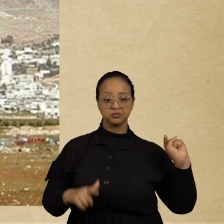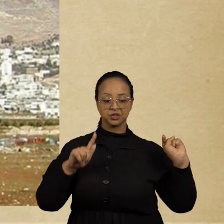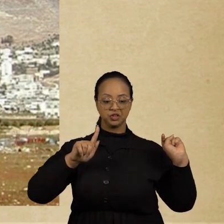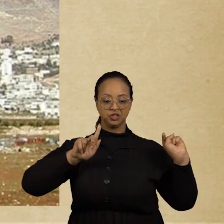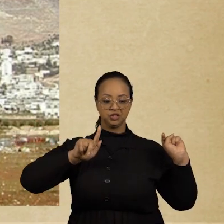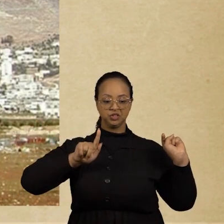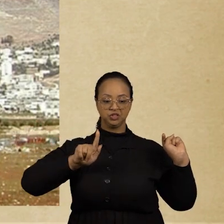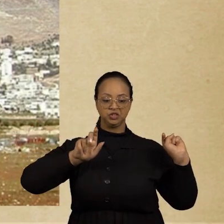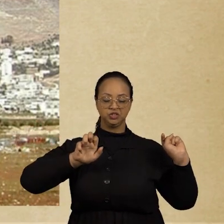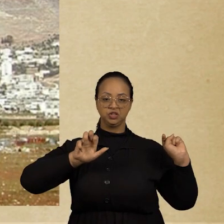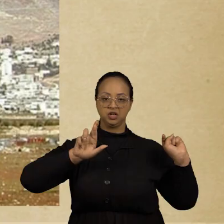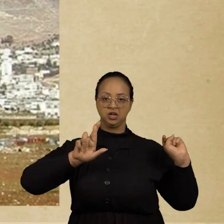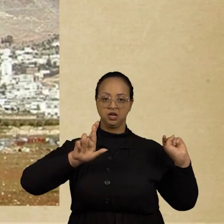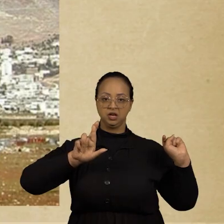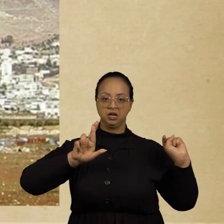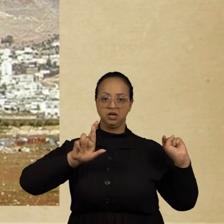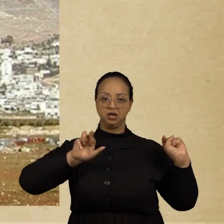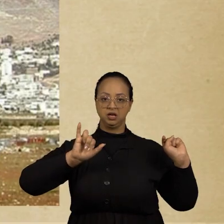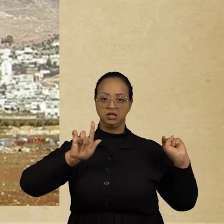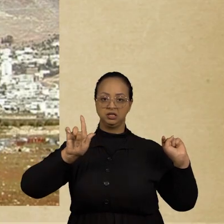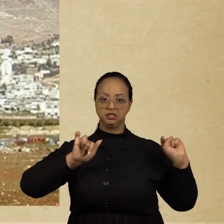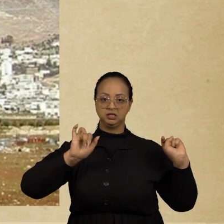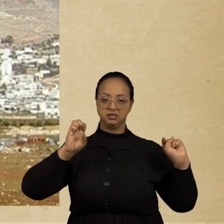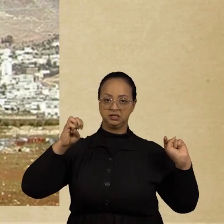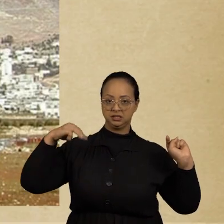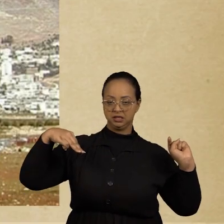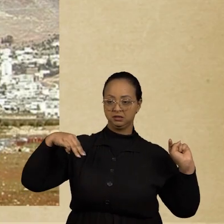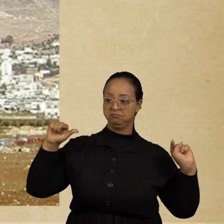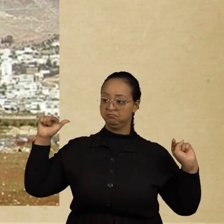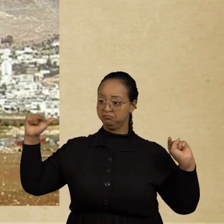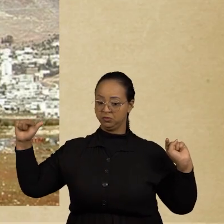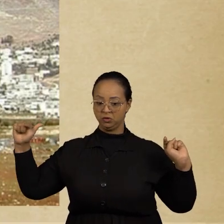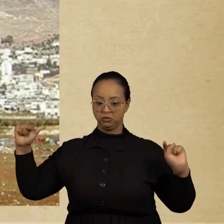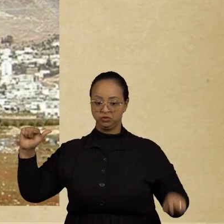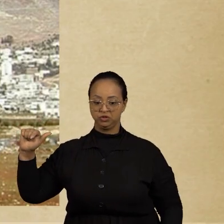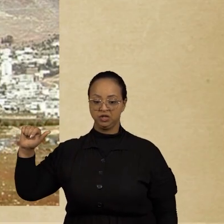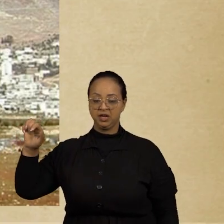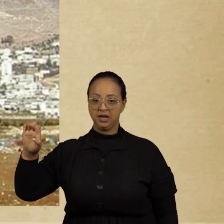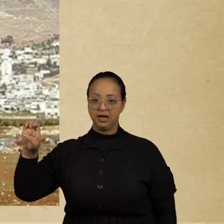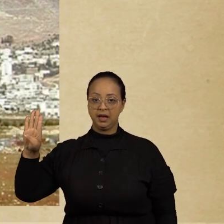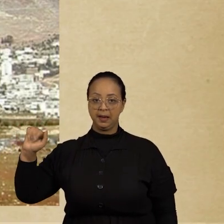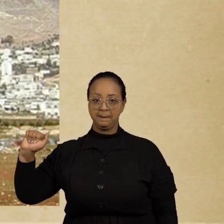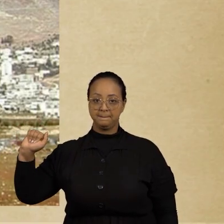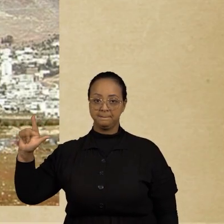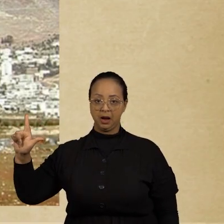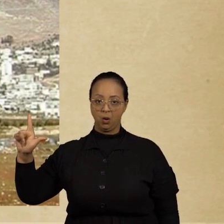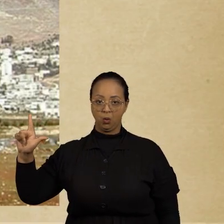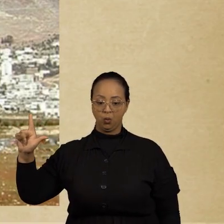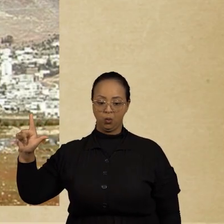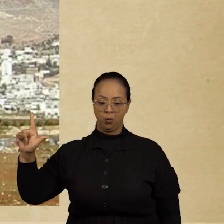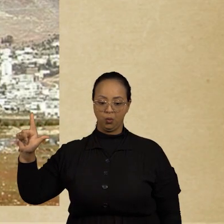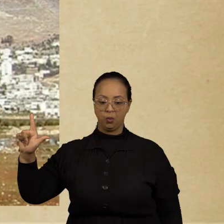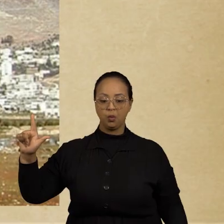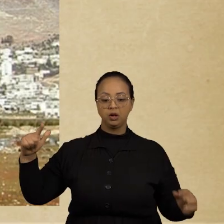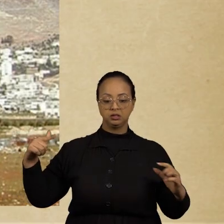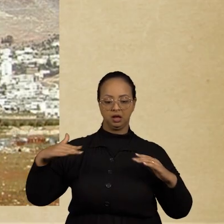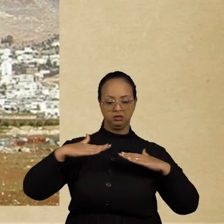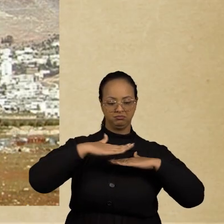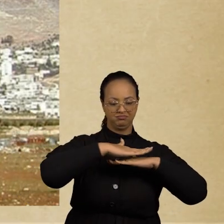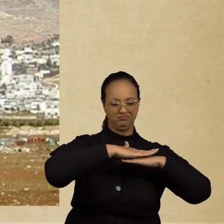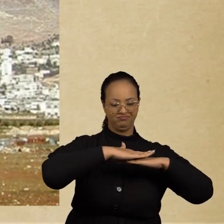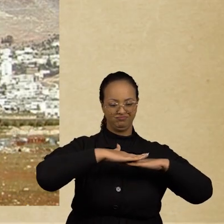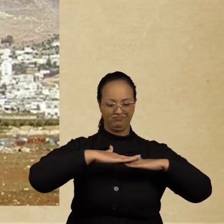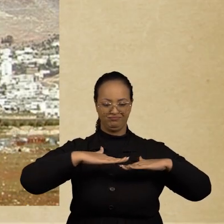Gerizim e o Monte Ebal. E Siquém estava no meio, no vale. Esse monte, Moisés fala sobre ele, né,